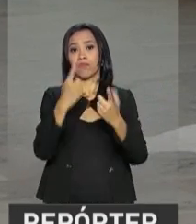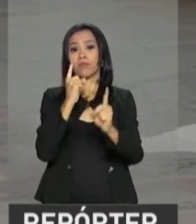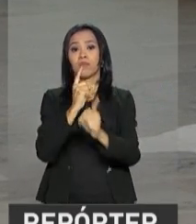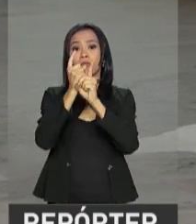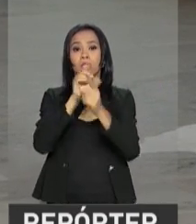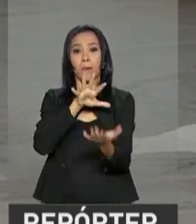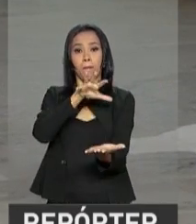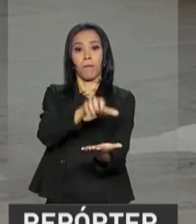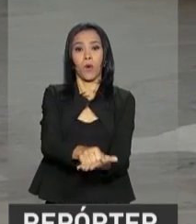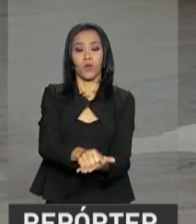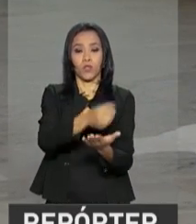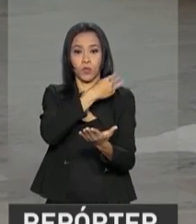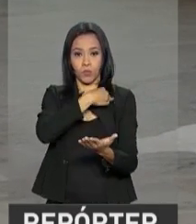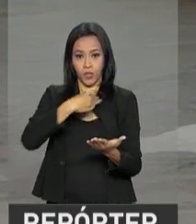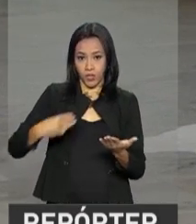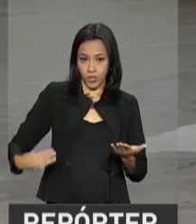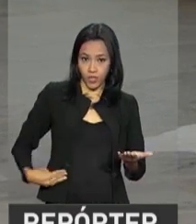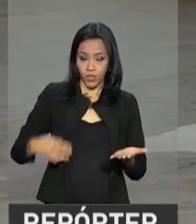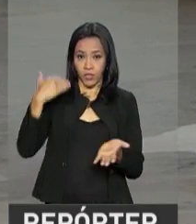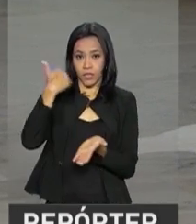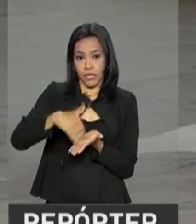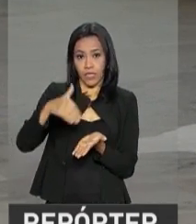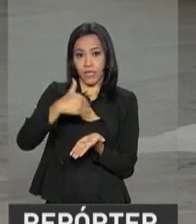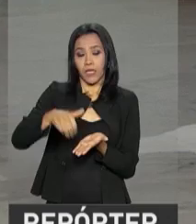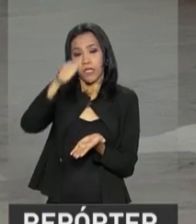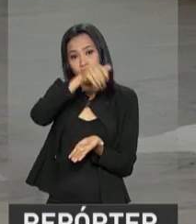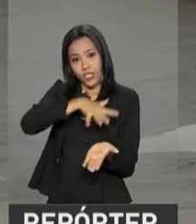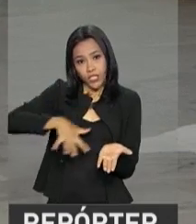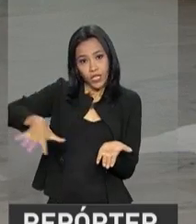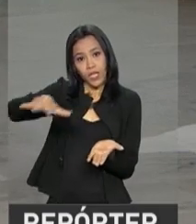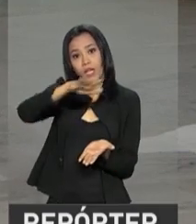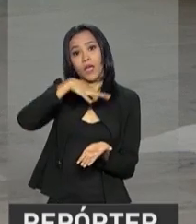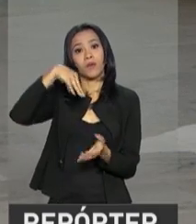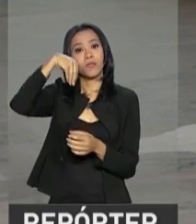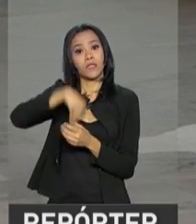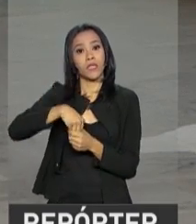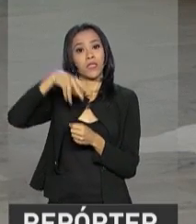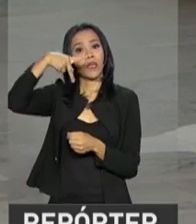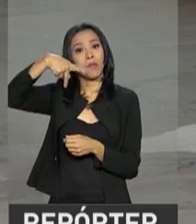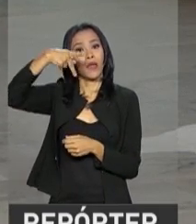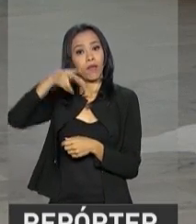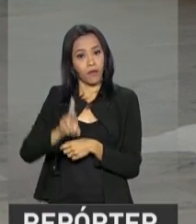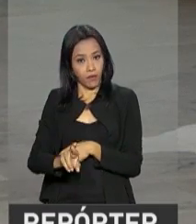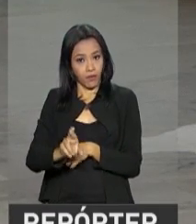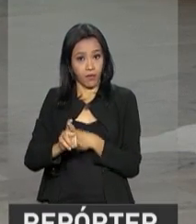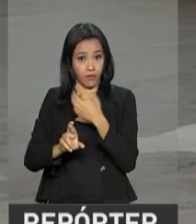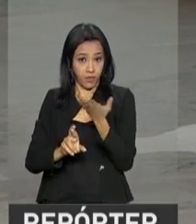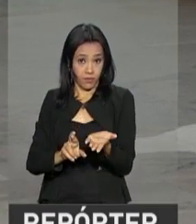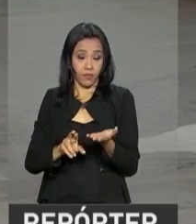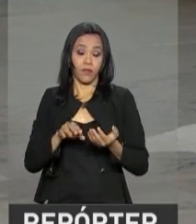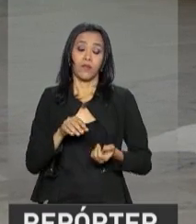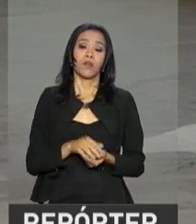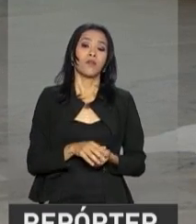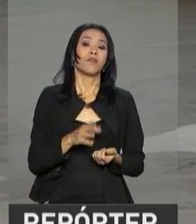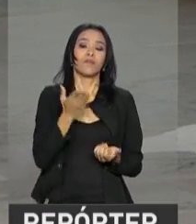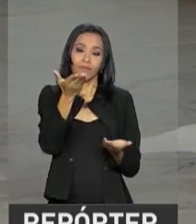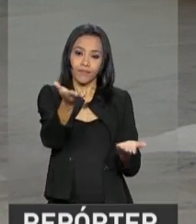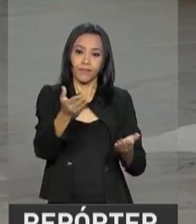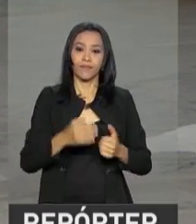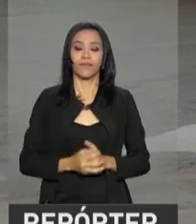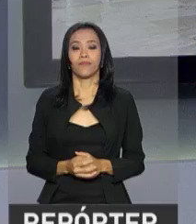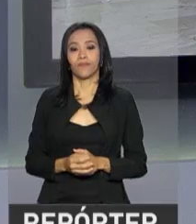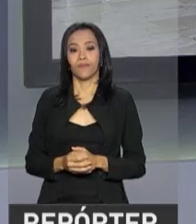ministro de estado chefe da Secretaria Geral da presidência da república Ronaldo Fonseca de Souza é com você